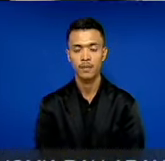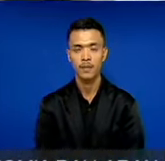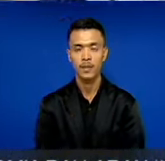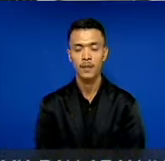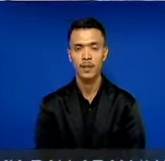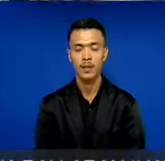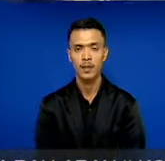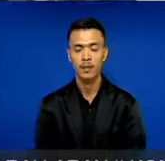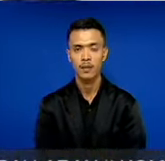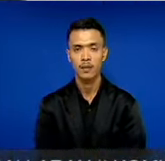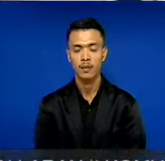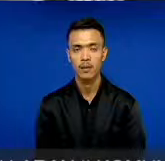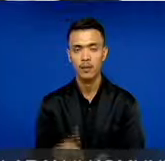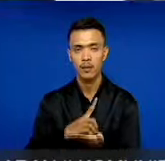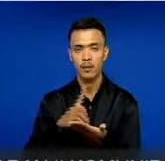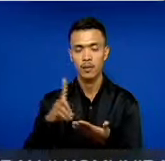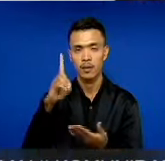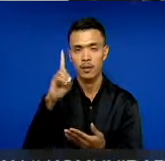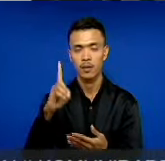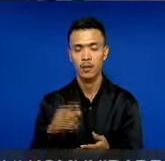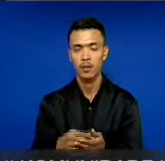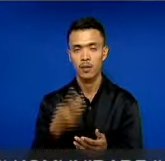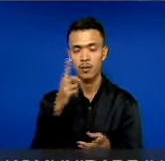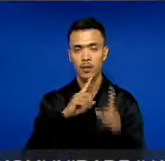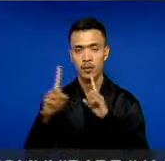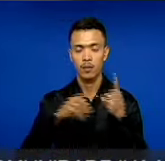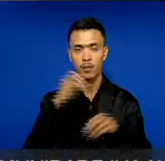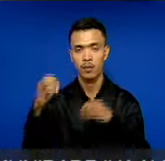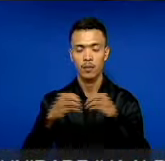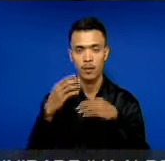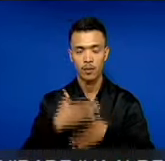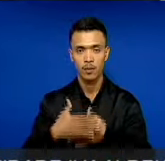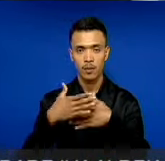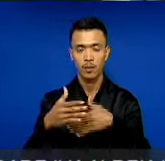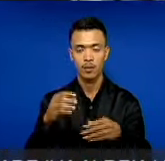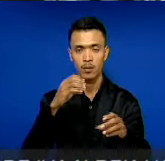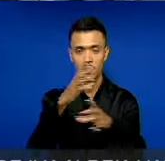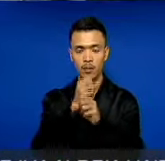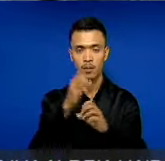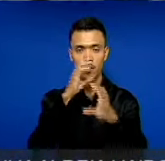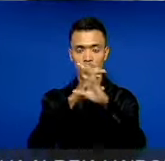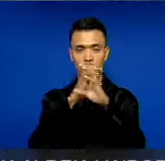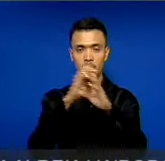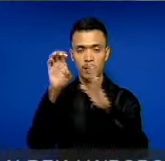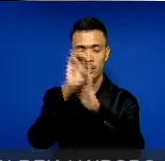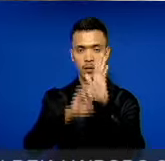confirmação do patrimônio Estado quase semana idona, onde confirma com o processo de apreensão ba transporte Estado e equipa